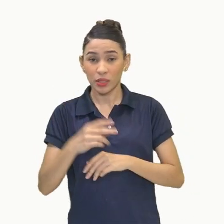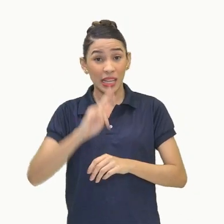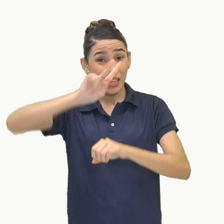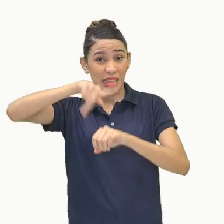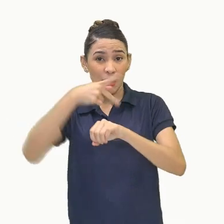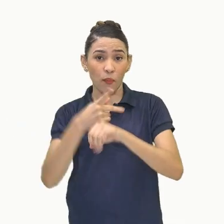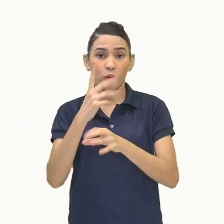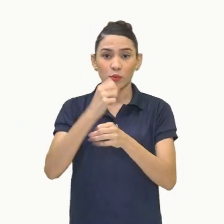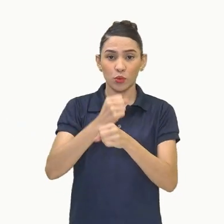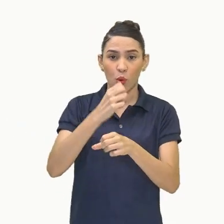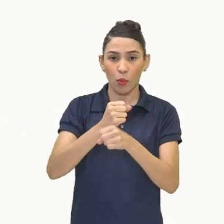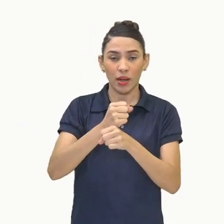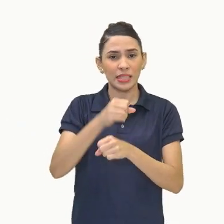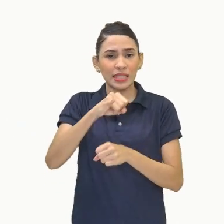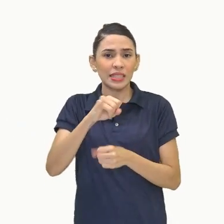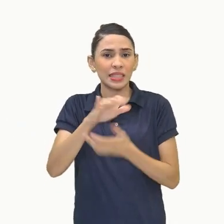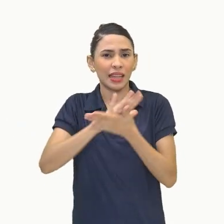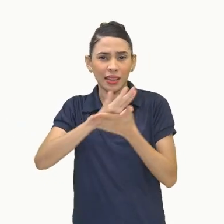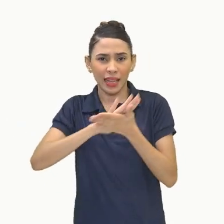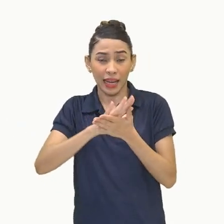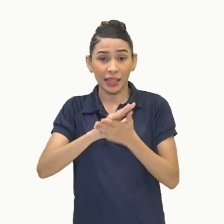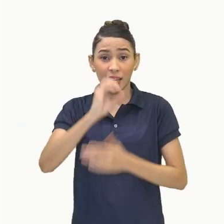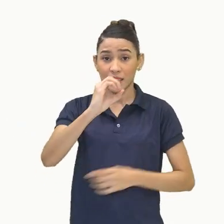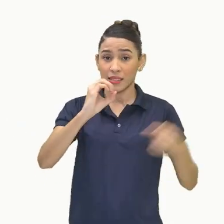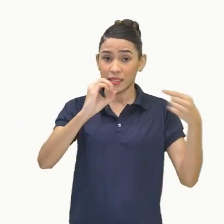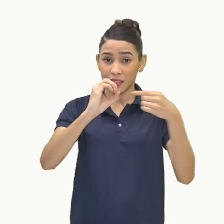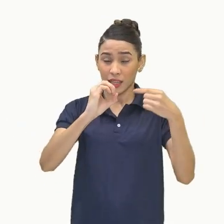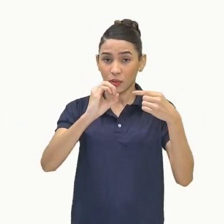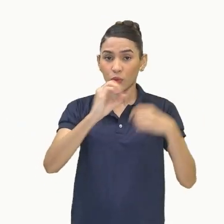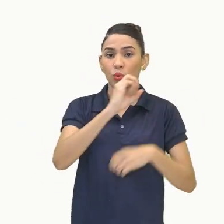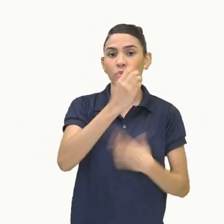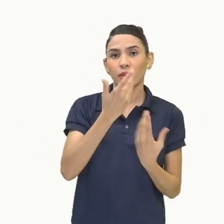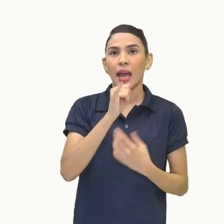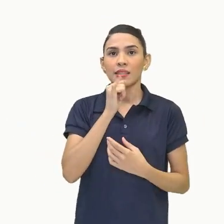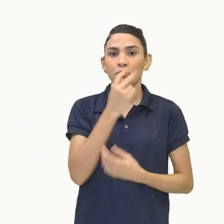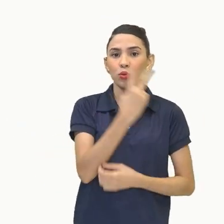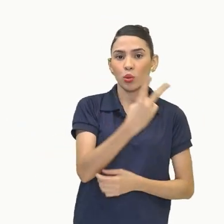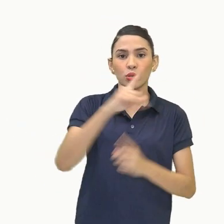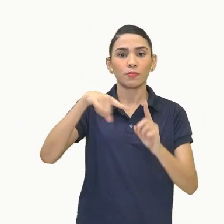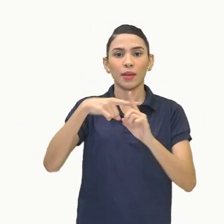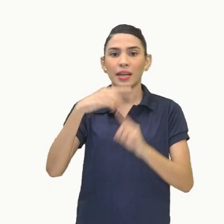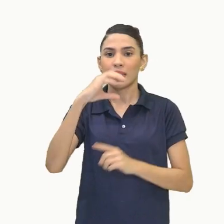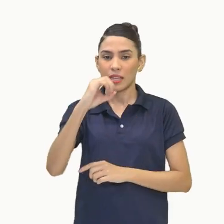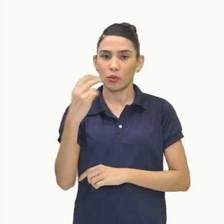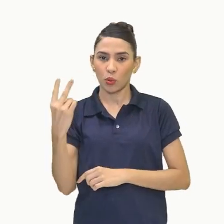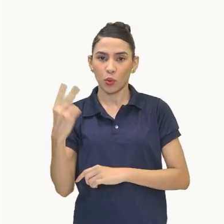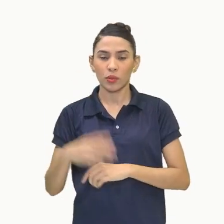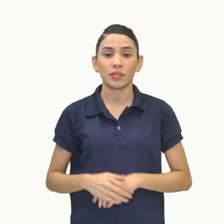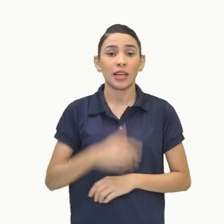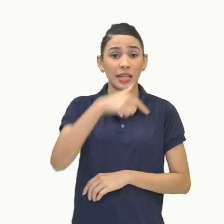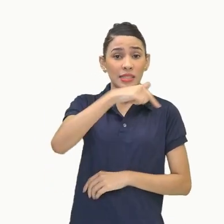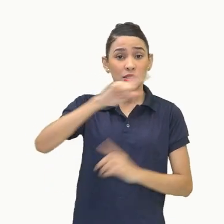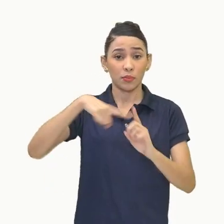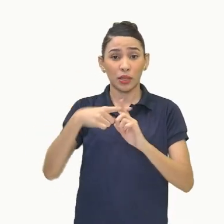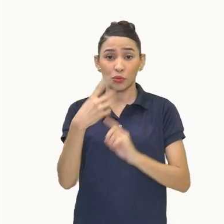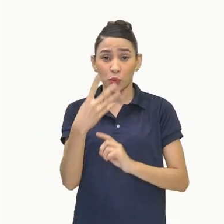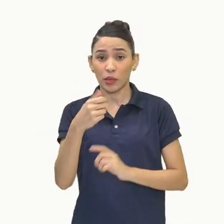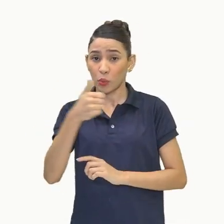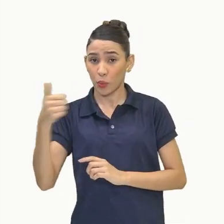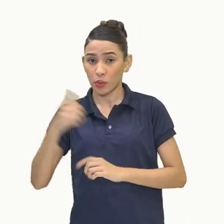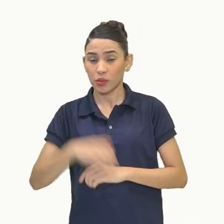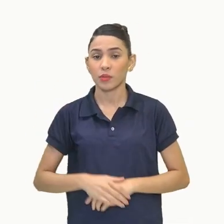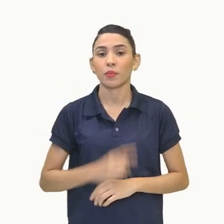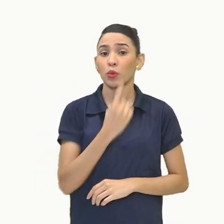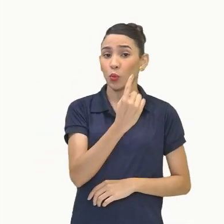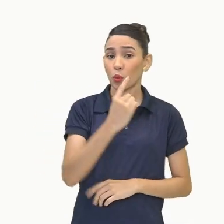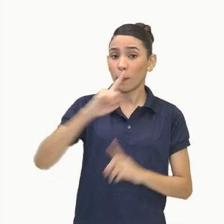Aqui, quando não tem, é 0. Ó. Então, 2 mais 0, 2. 7 mais 4, 11. Sobe 1. 1 mais